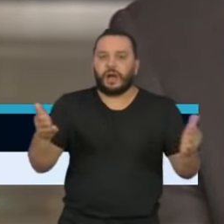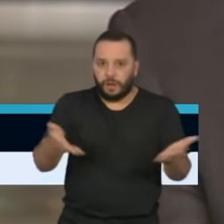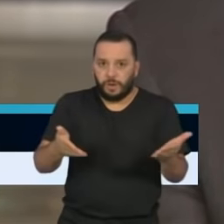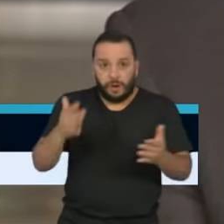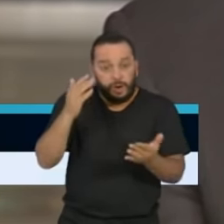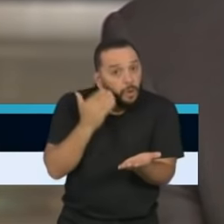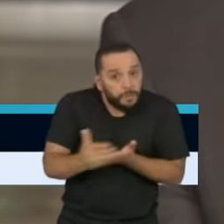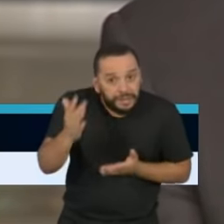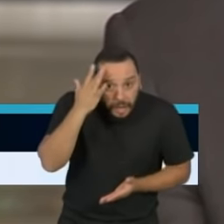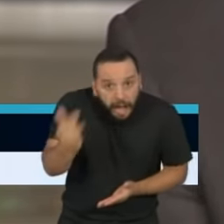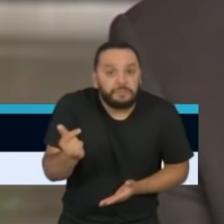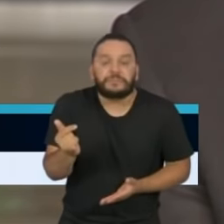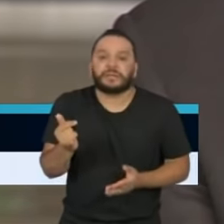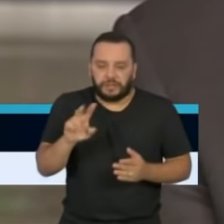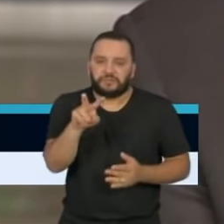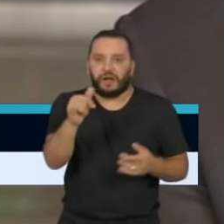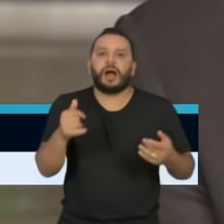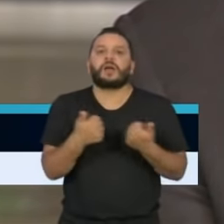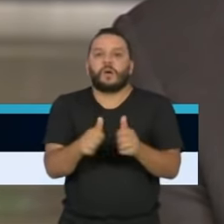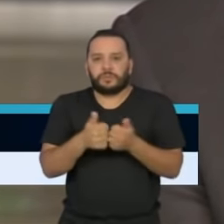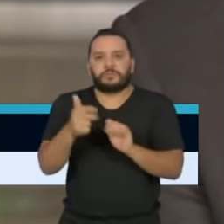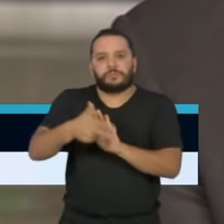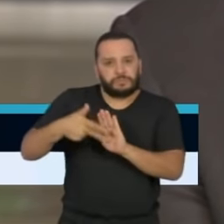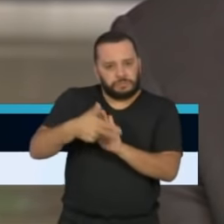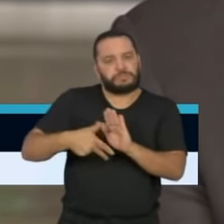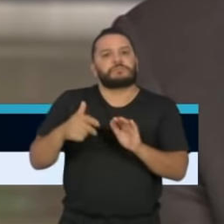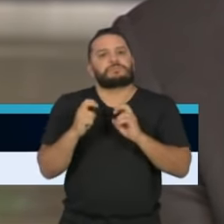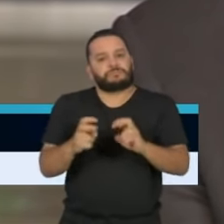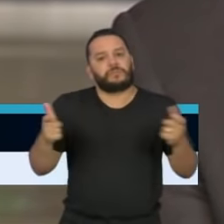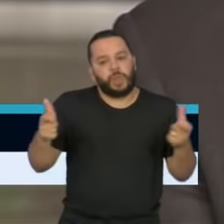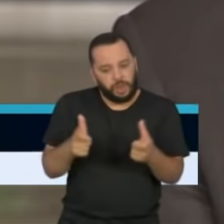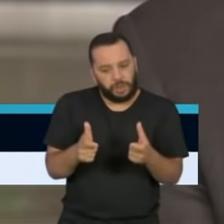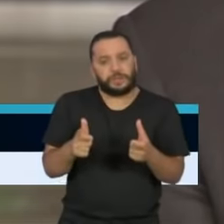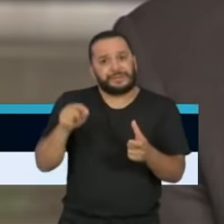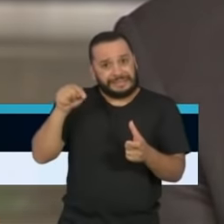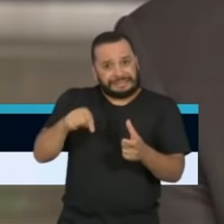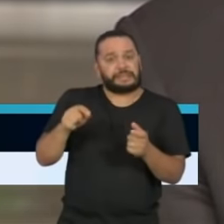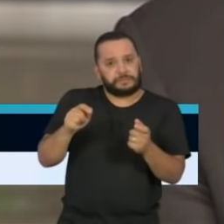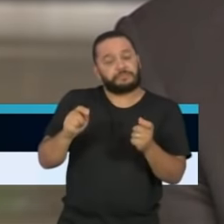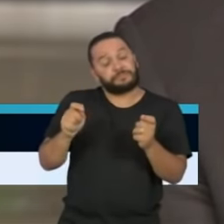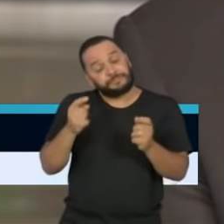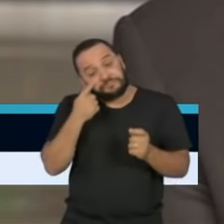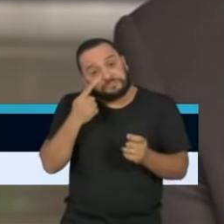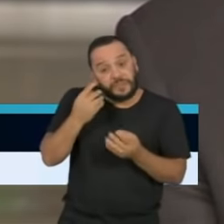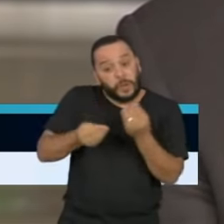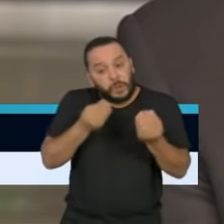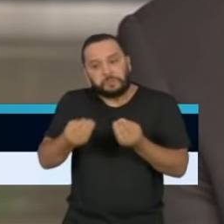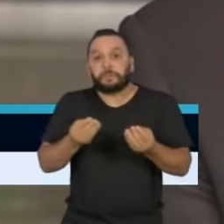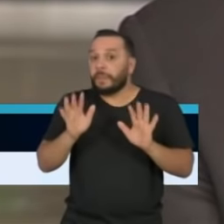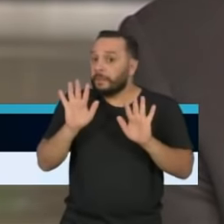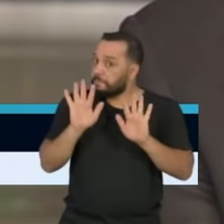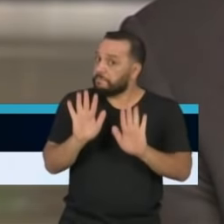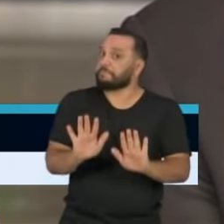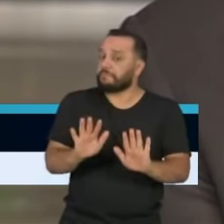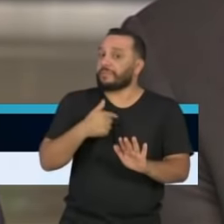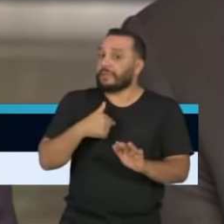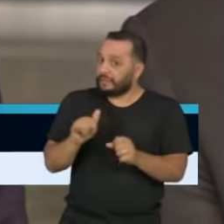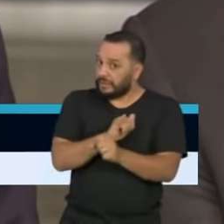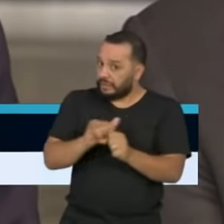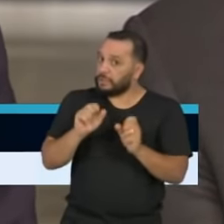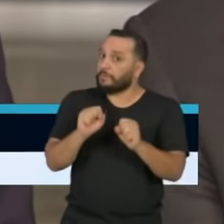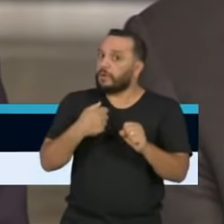de amanhã, serão suficientes para manter o transporte público em funcionamento. Mas quero deixar claro que essa medida